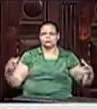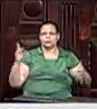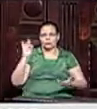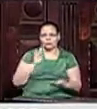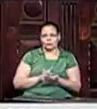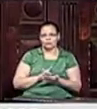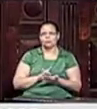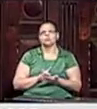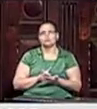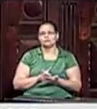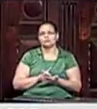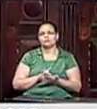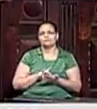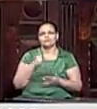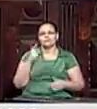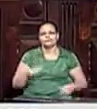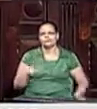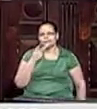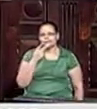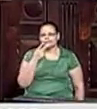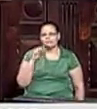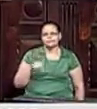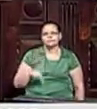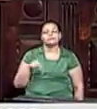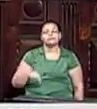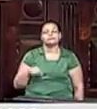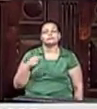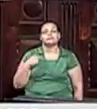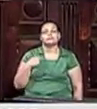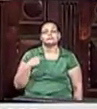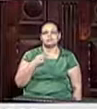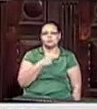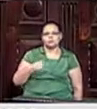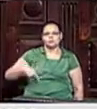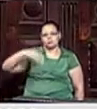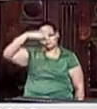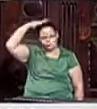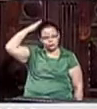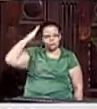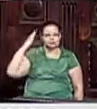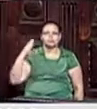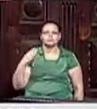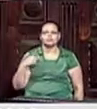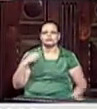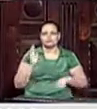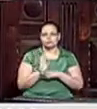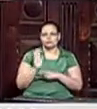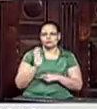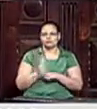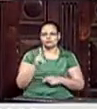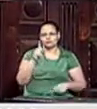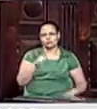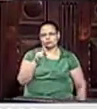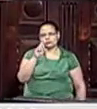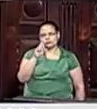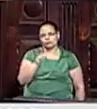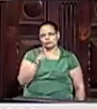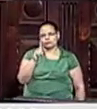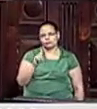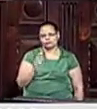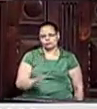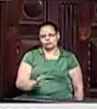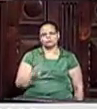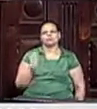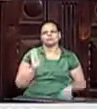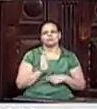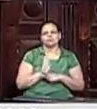vamos reafirmar aqui, o que levou o Temer à presidência da República, com o apoio do PSDB, com o